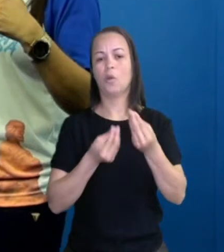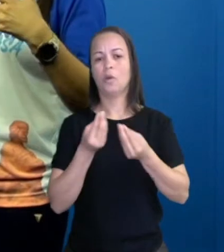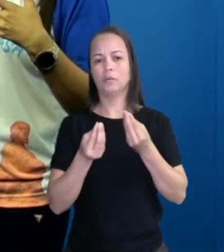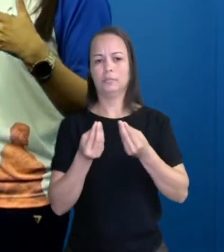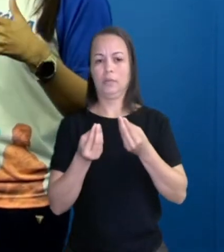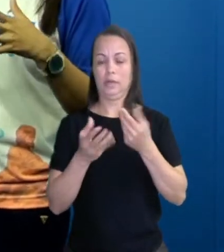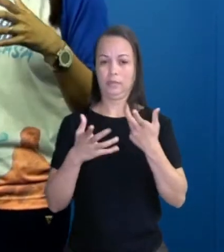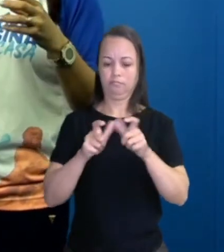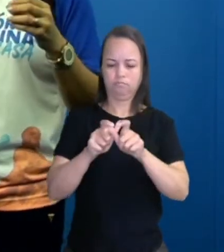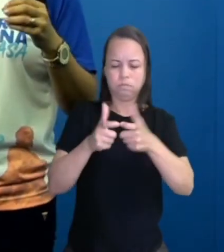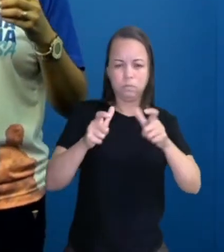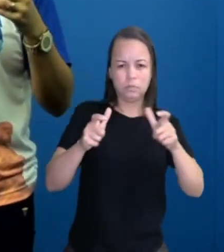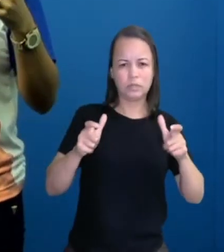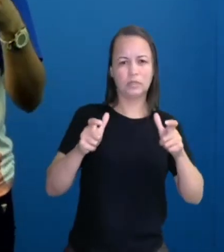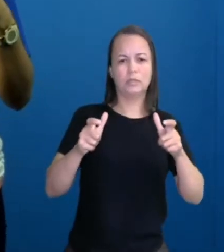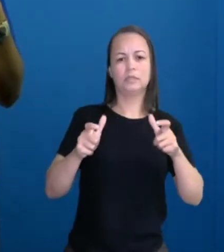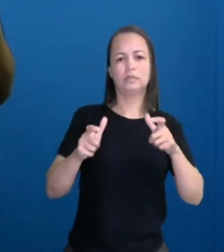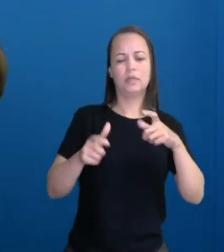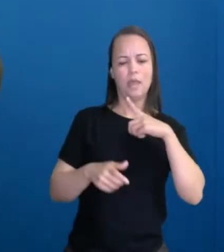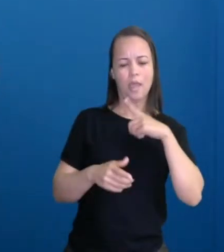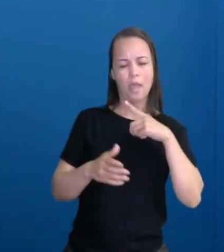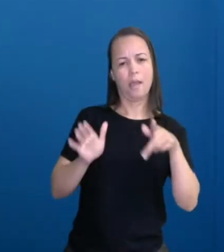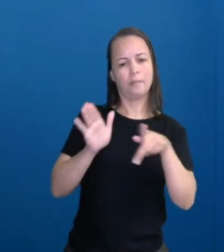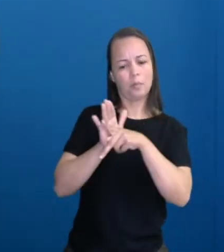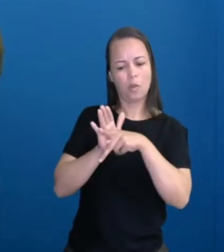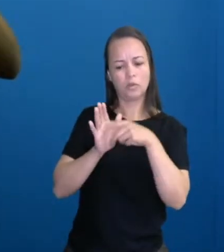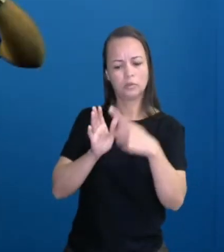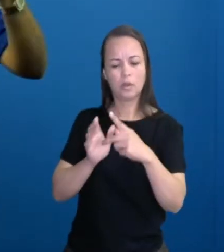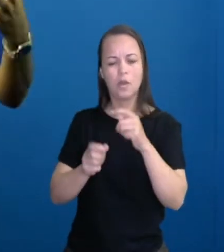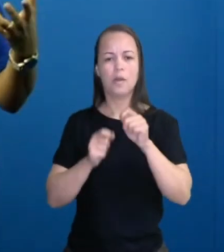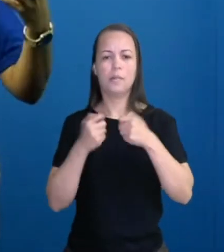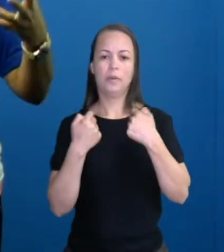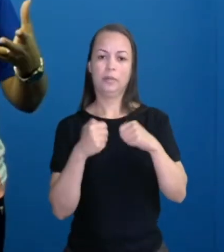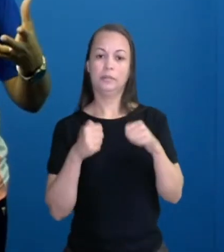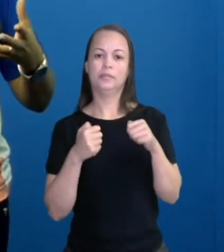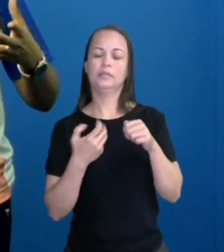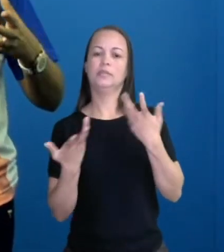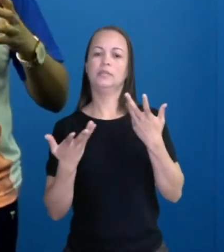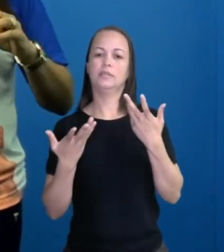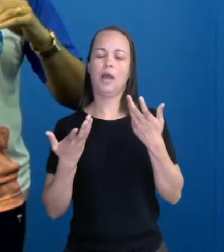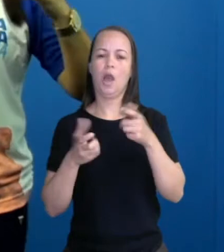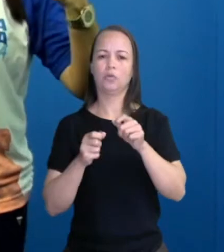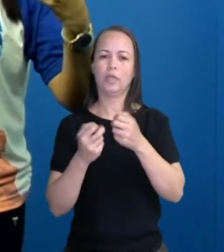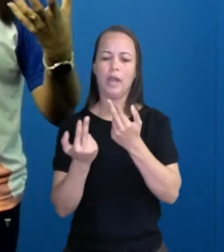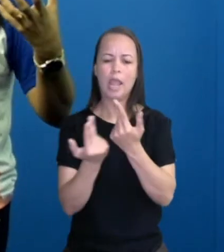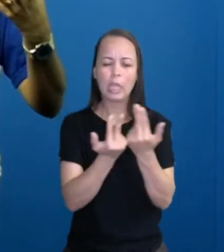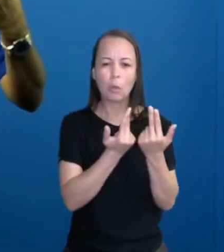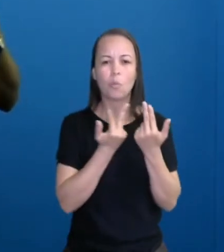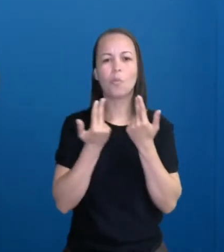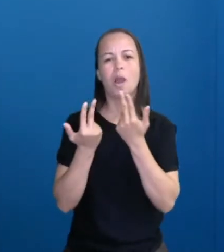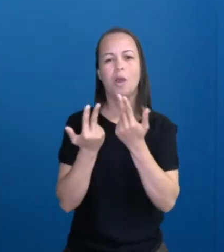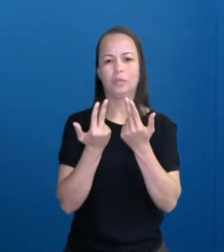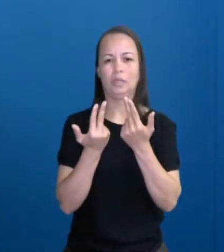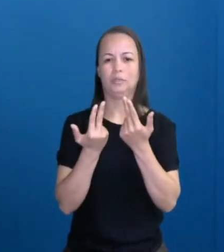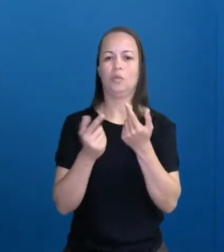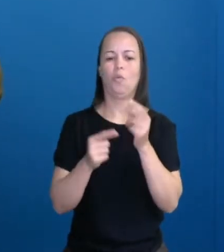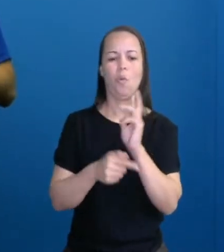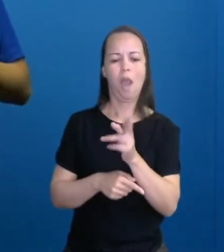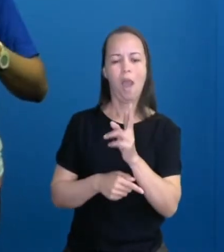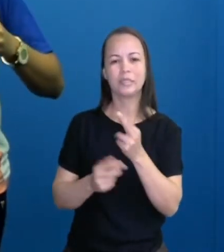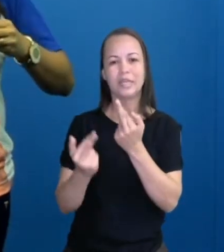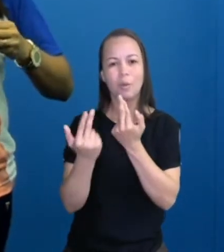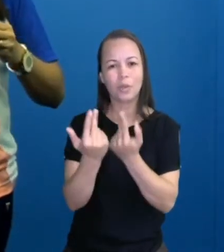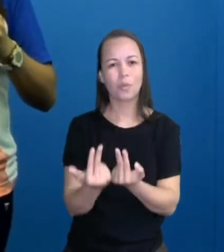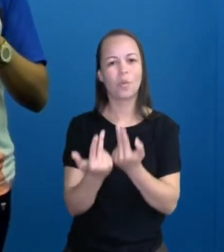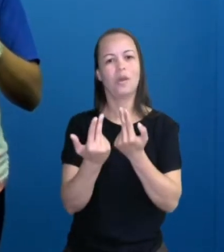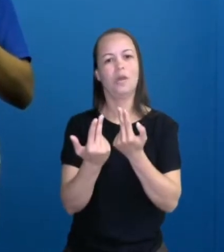serem proporcionais, elas têm que se alterar na mesma medida, né? Com a mesma razão. Como